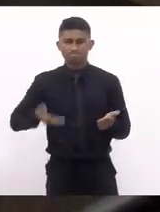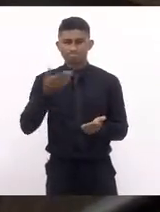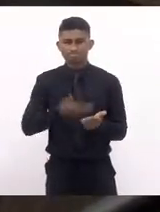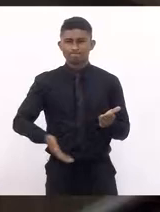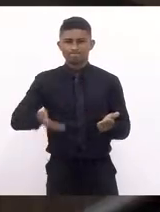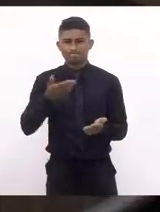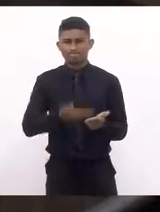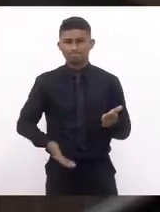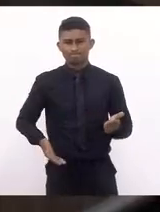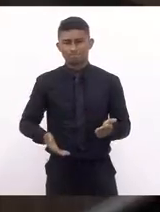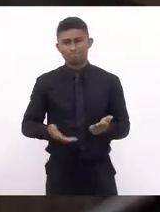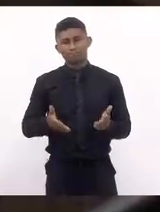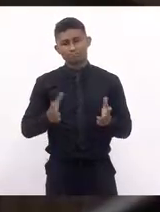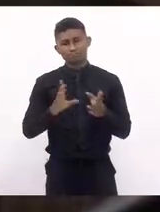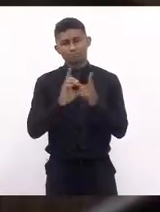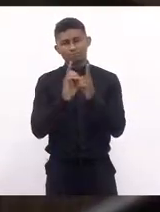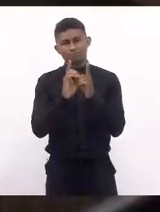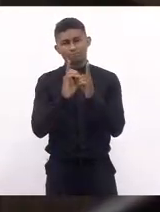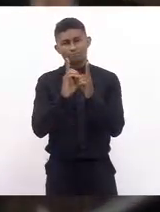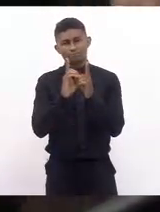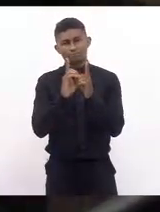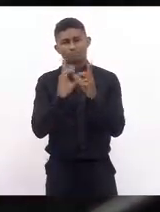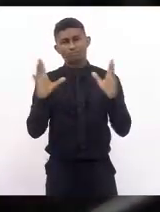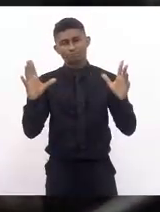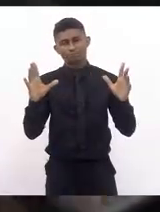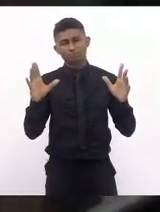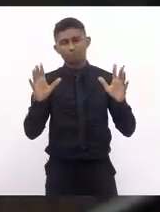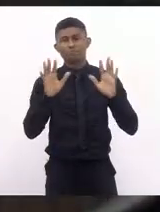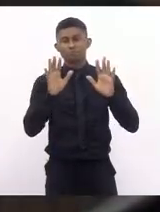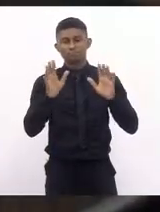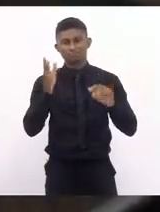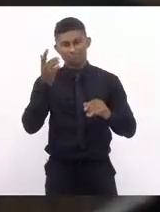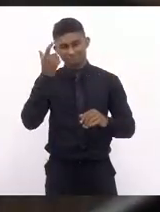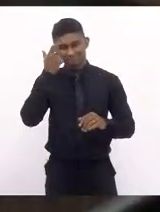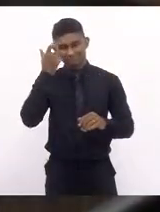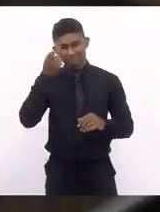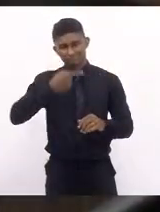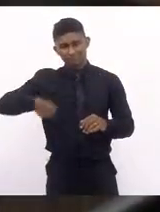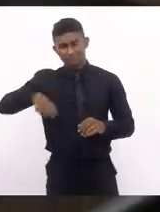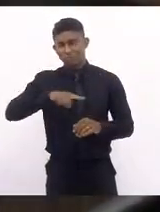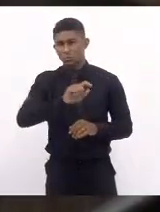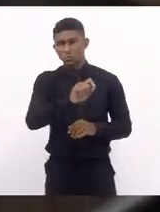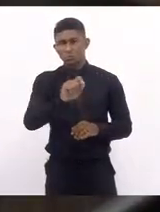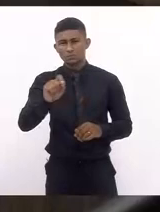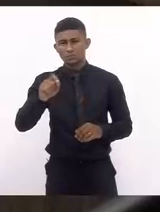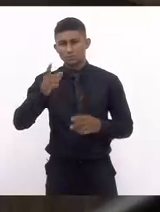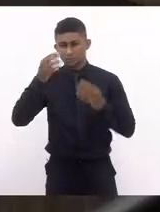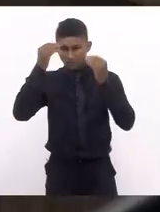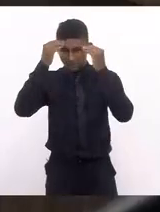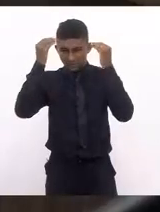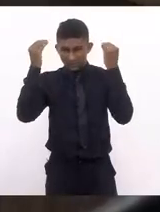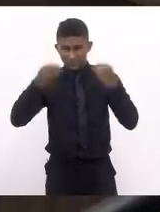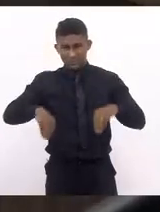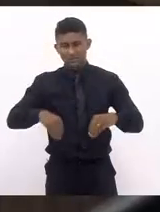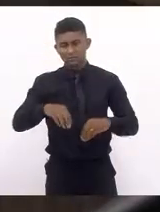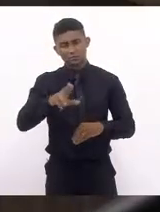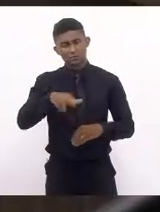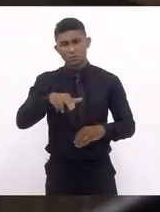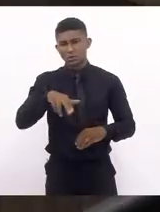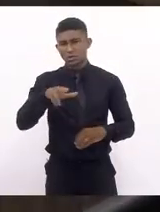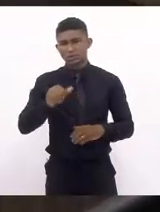estamos em democracia mas a gente é daqueles e daquelas que não desistem da luta